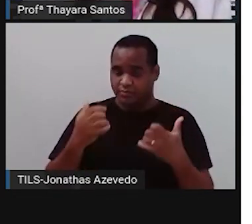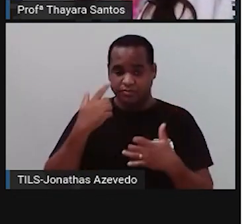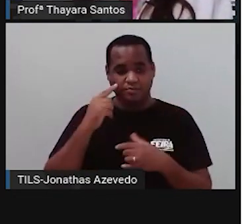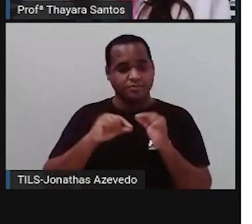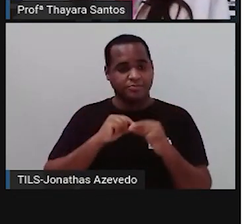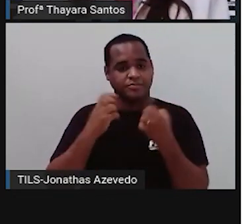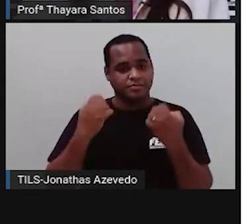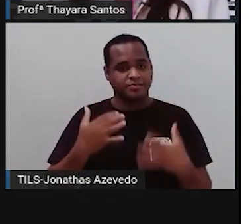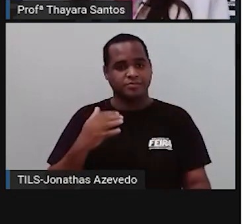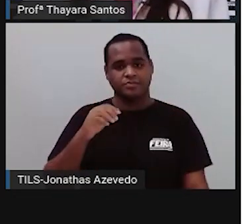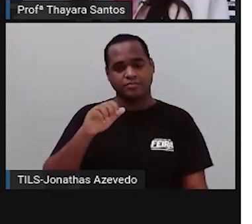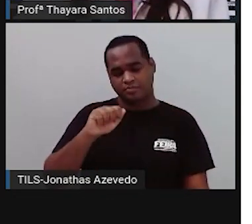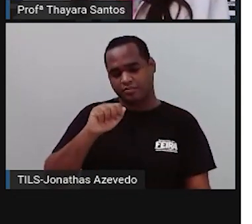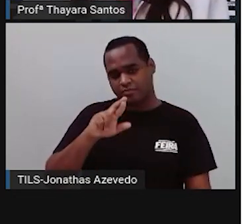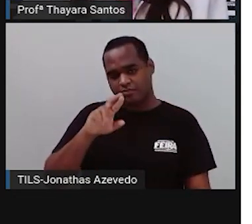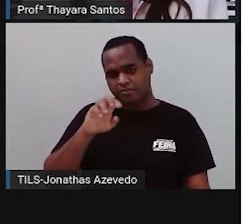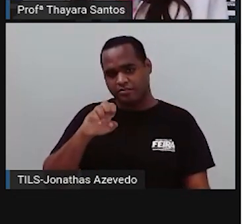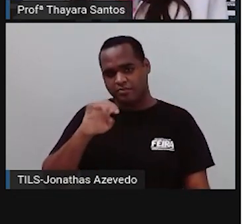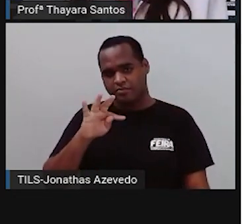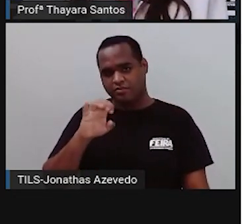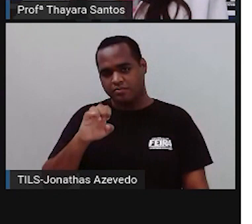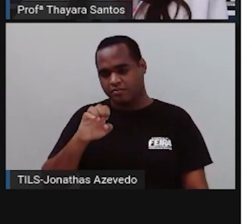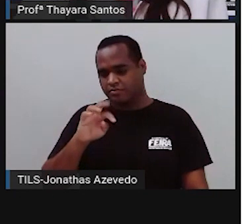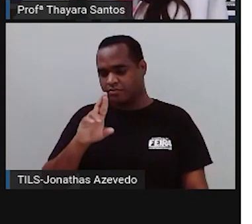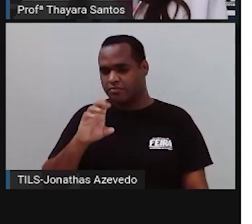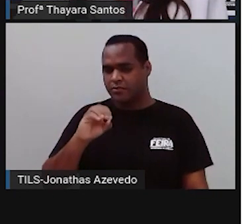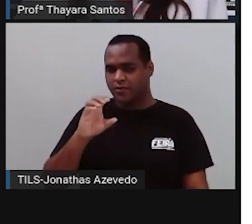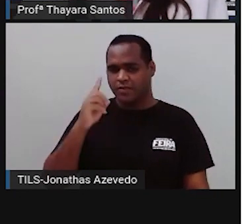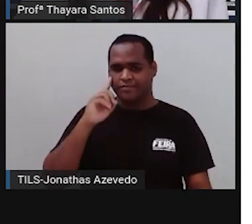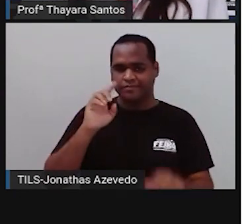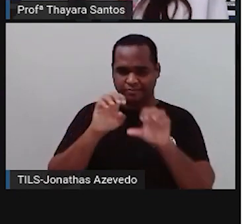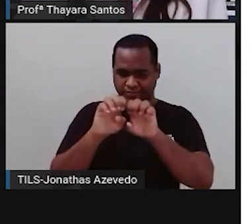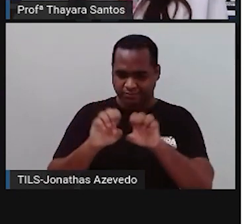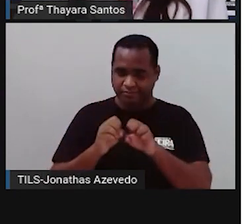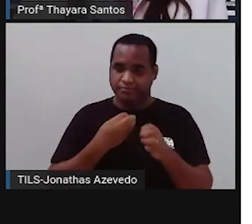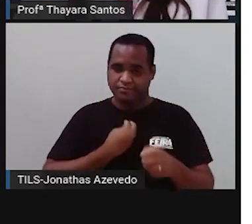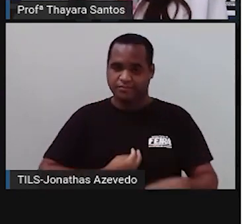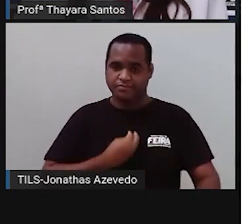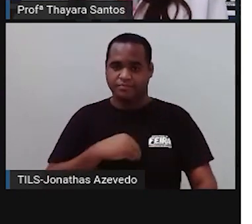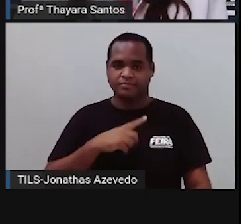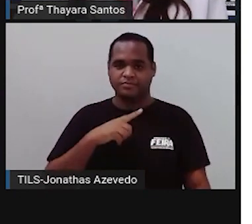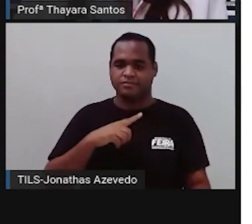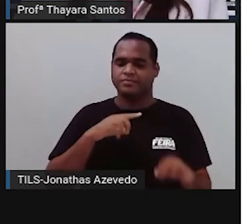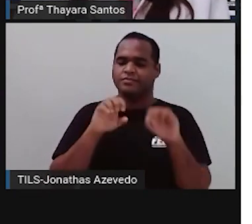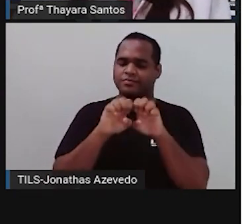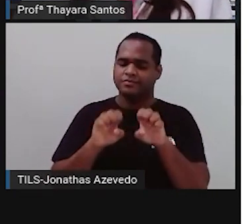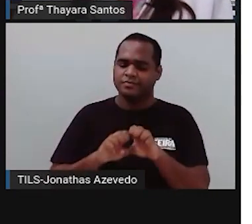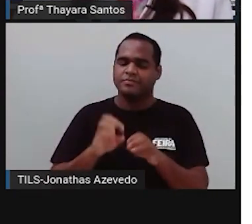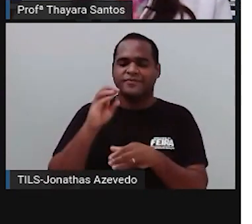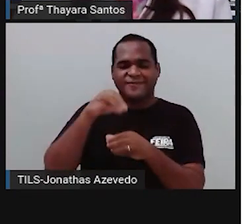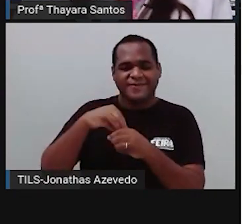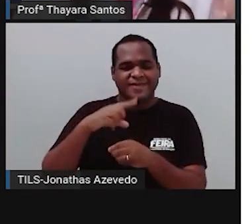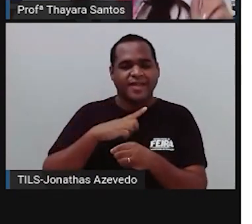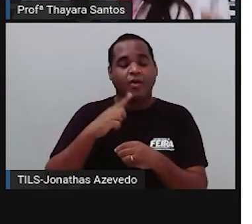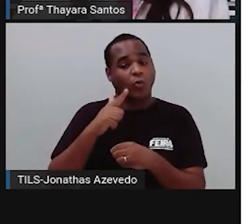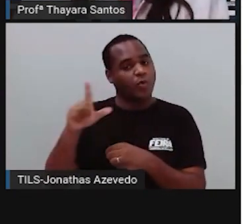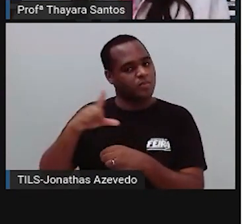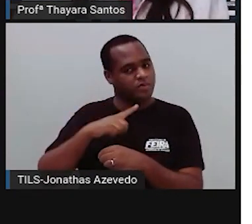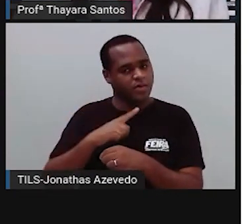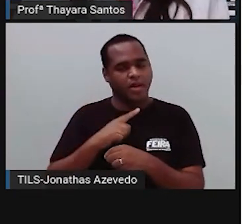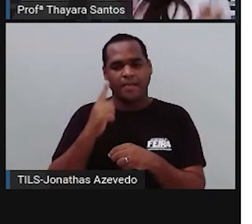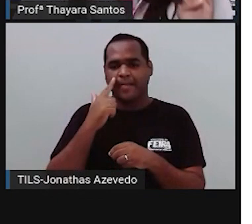que a gente chama de arquêntero, que é essa estrutura que está aqui. Essa estrutura daqui é o arquêntero. E, além disso, começa a